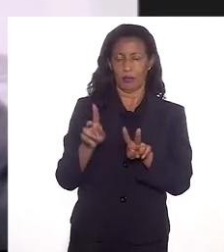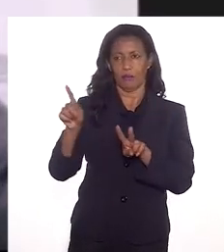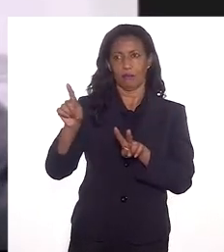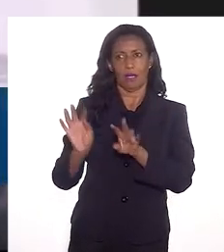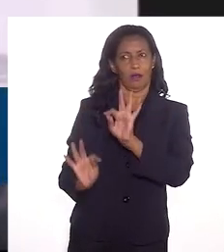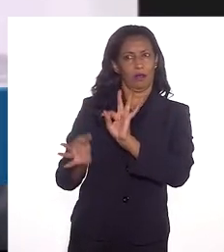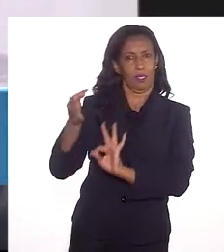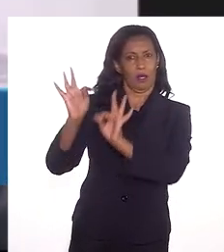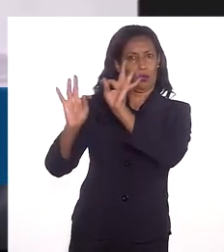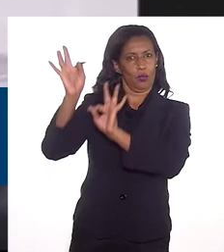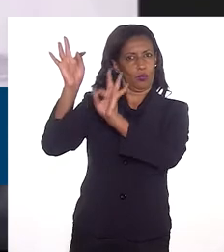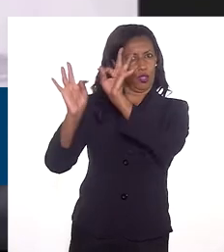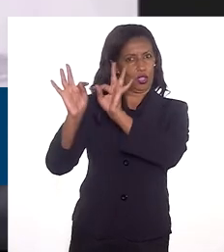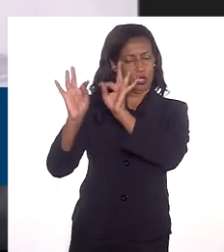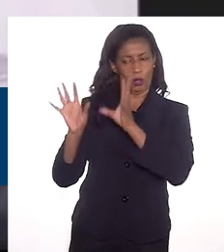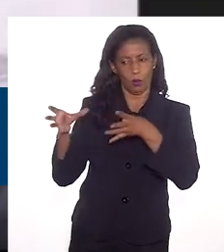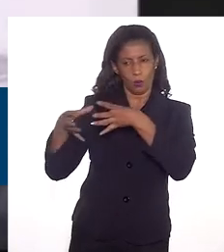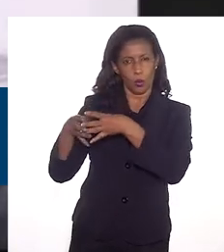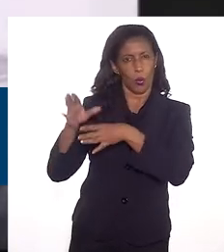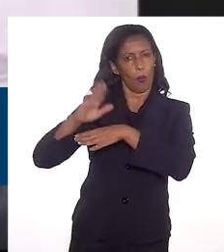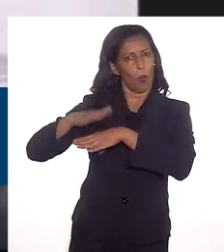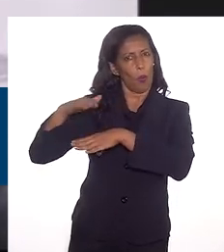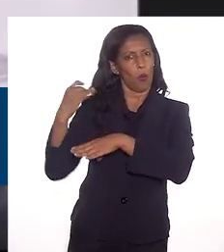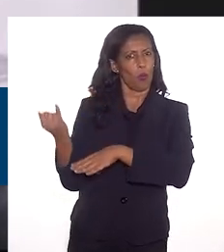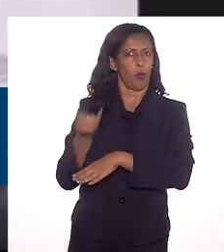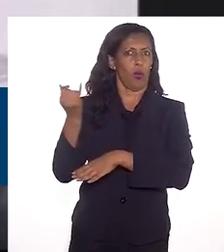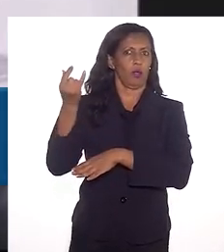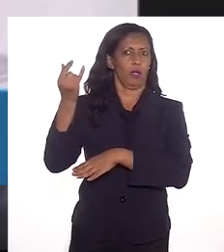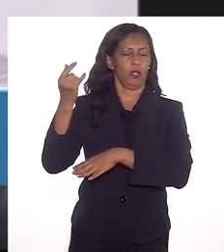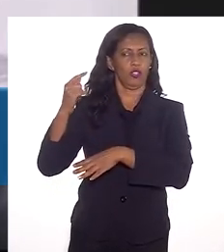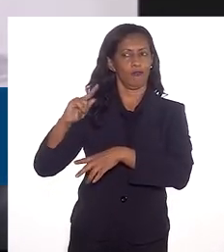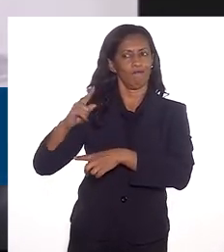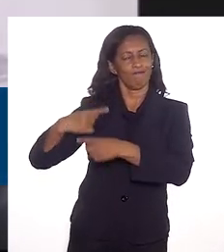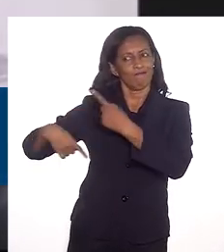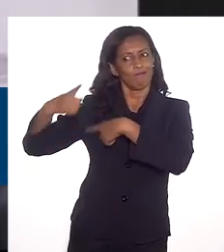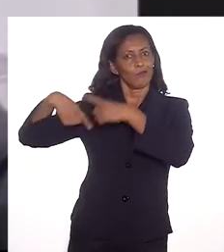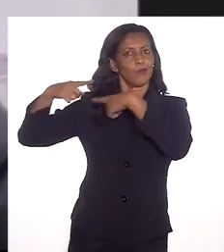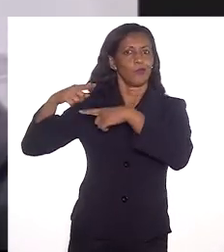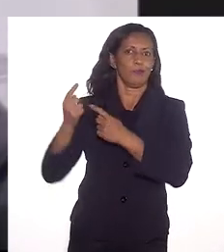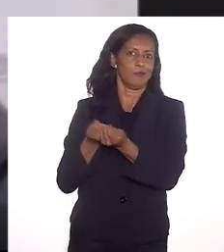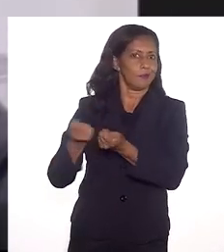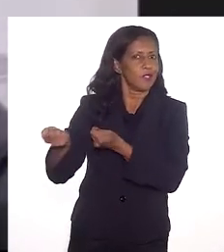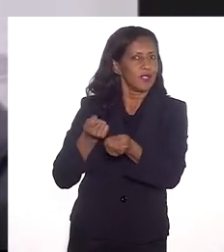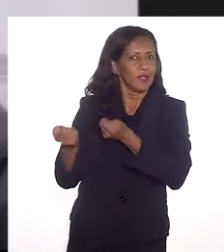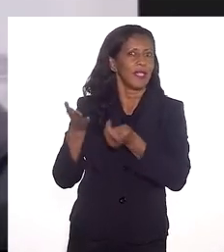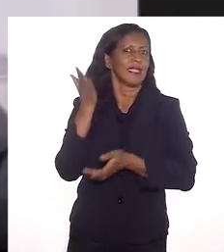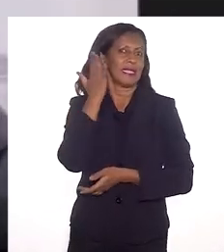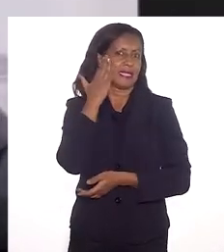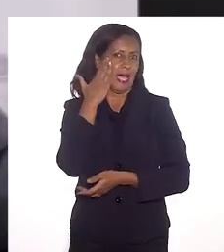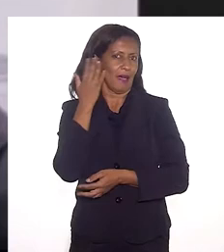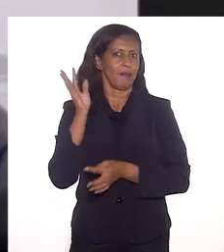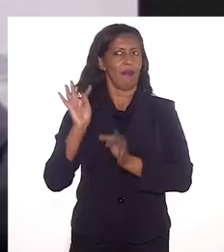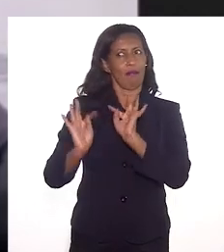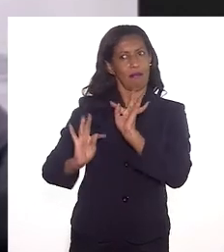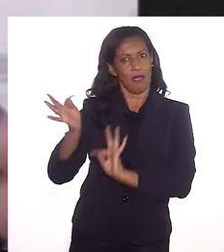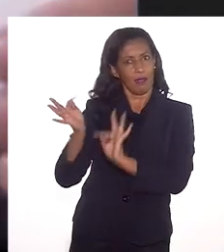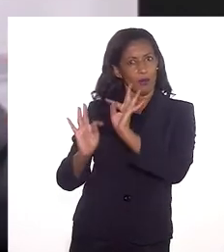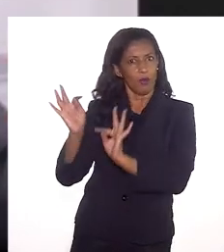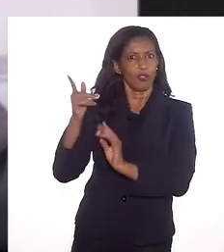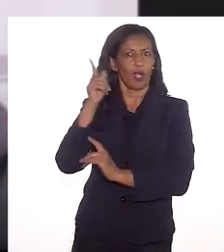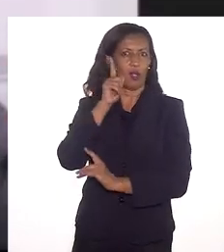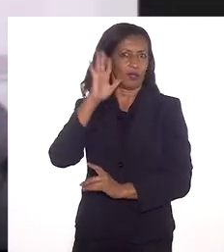protetor de tecnologia com o setor muito importante para retomada da economia a gente sabe que a tecnologia